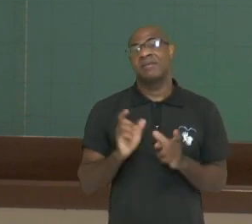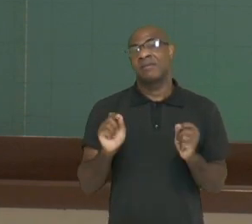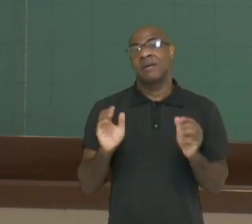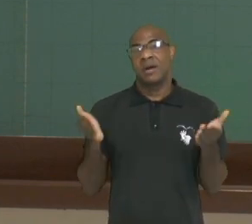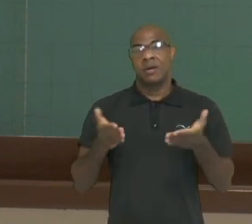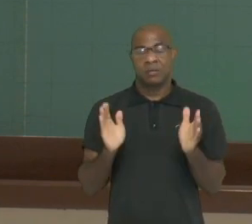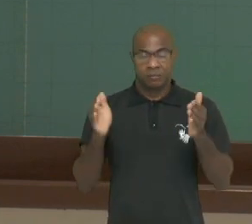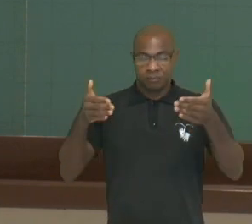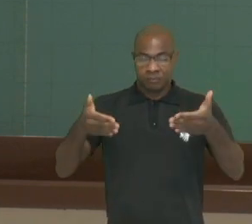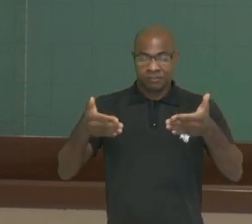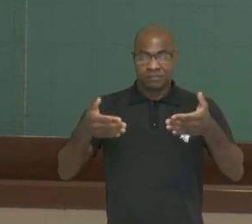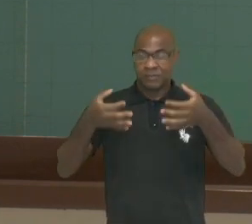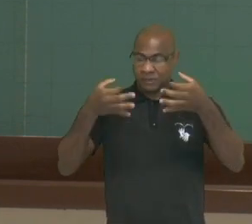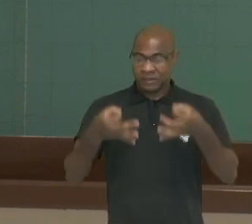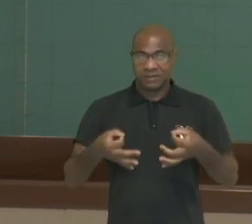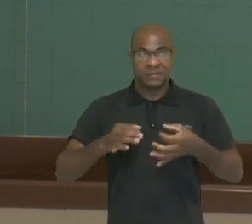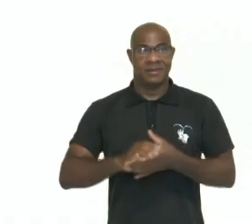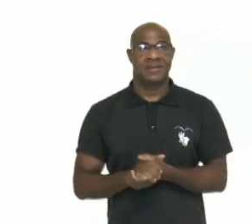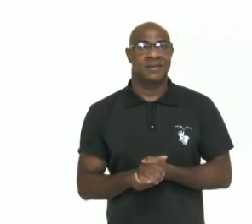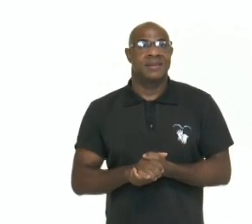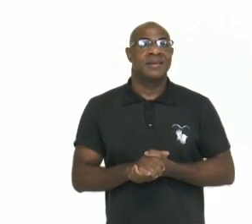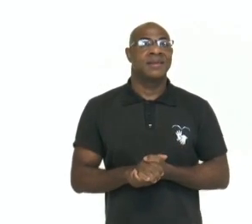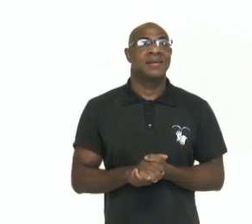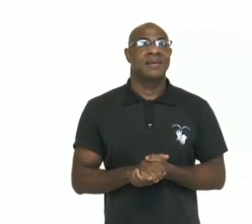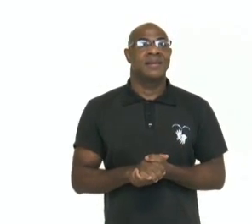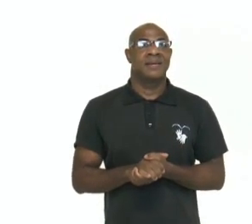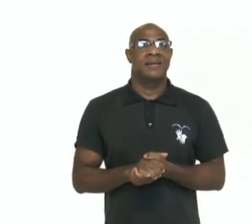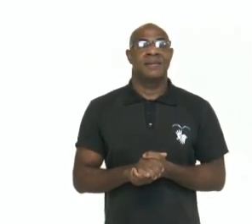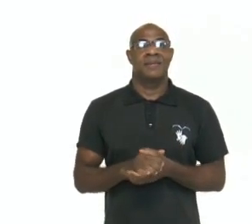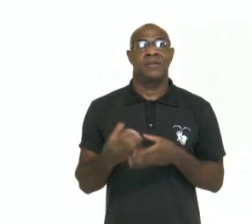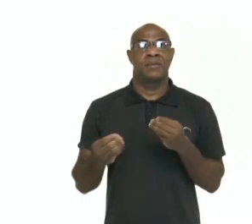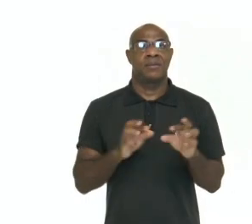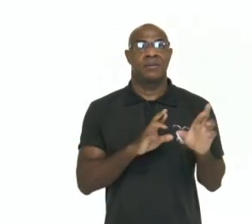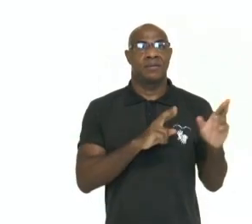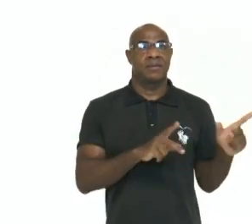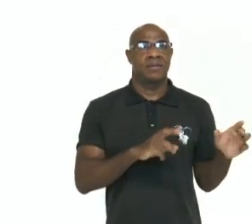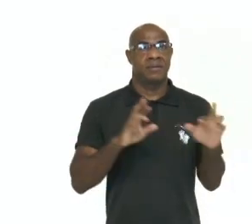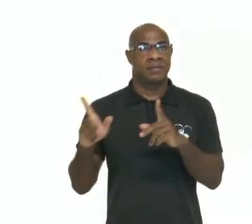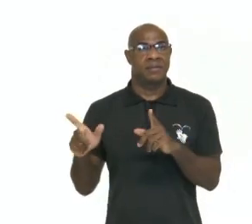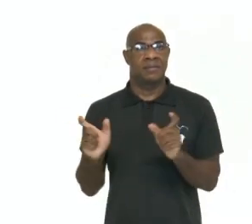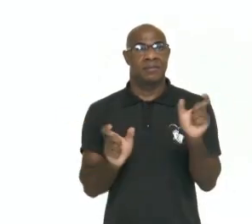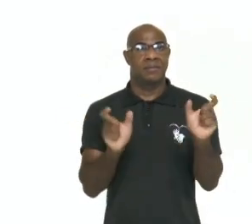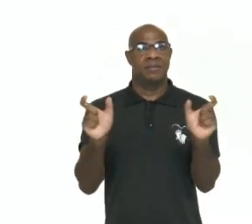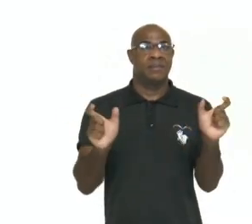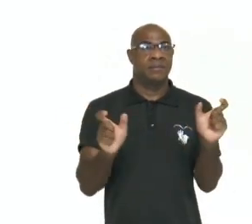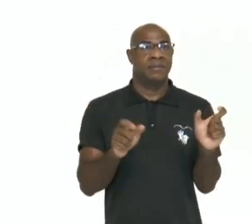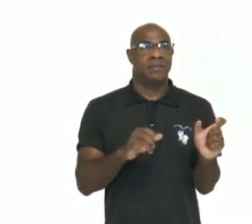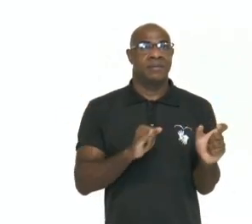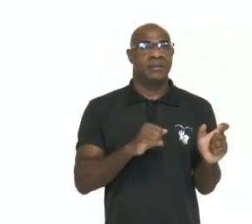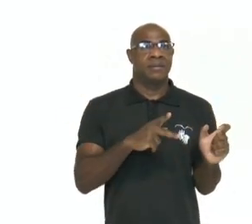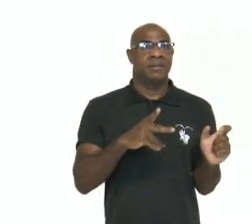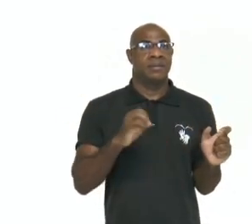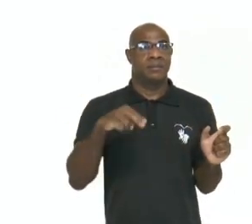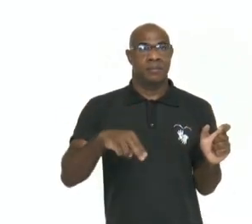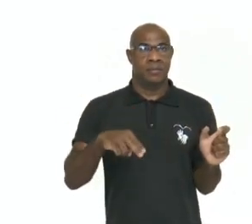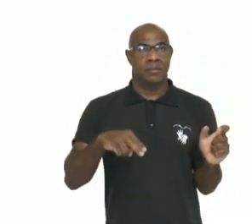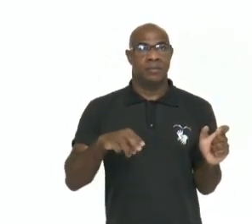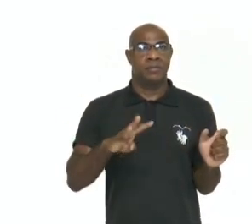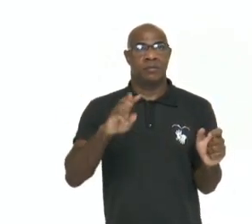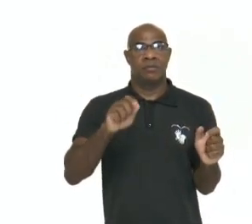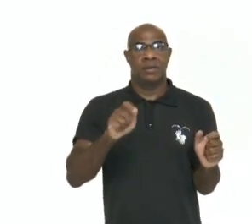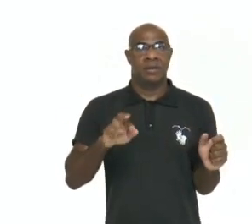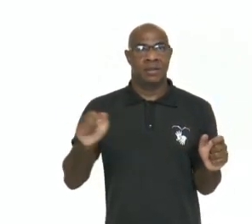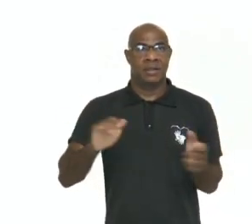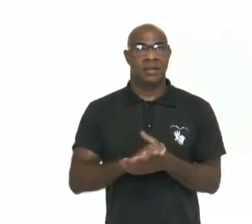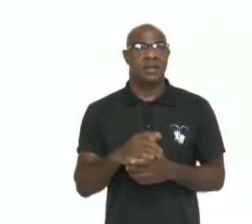certinho para que não reste dúvida quanto à diferença do ippon e do vazari. O ippon tem